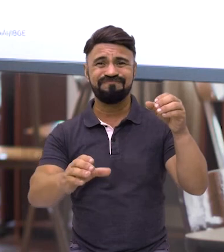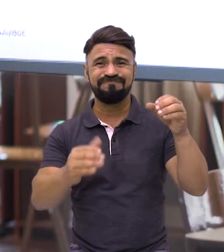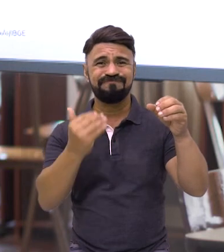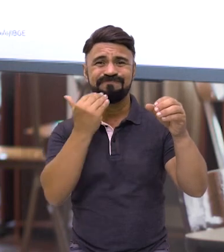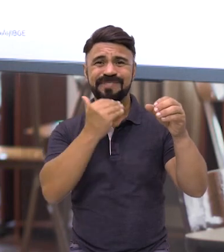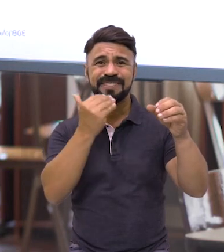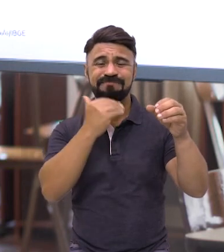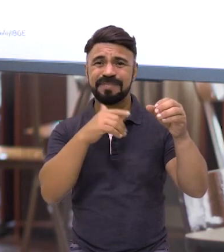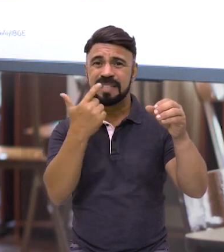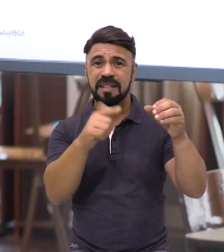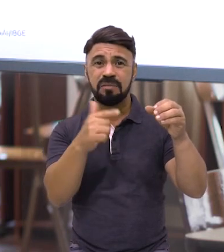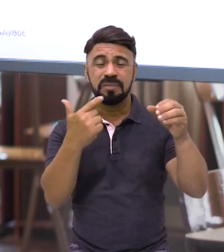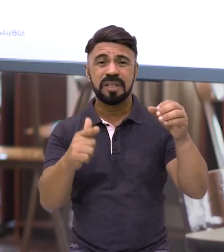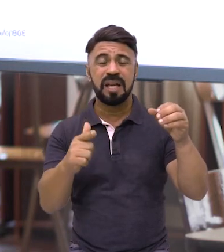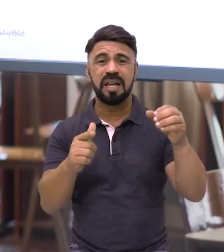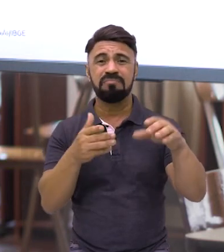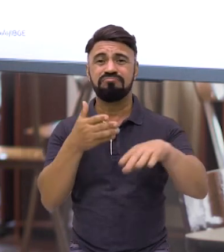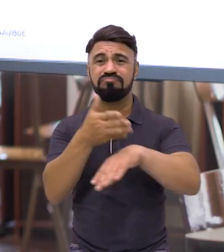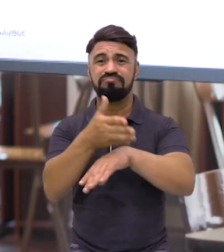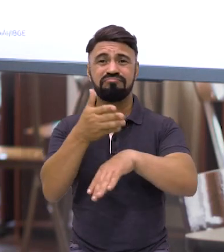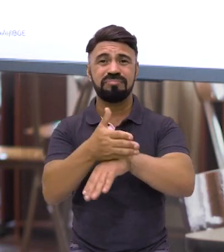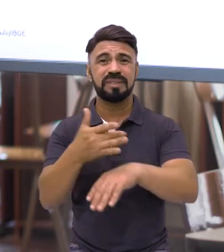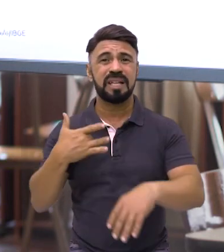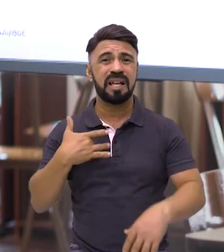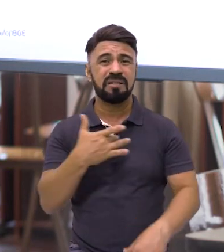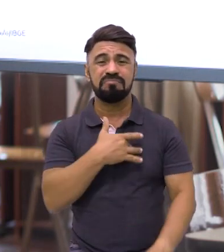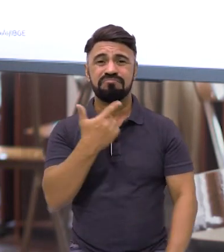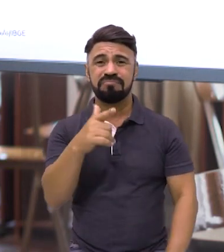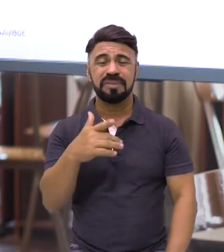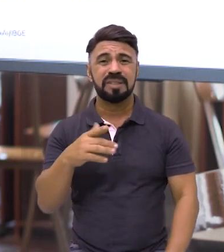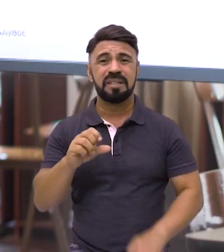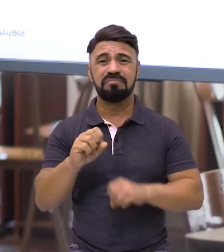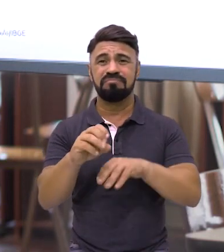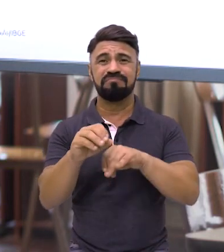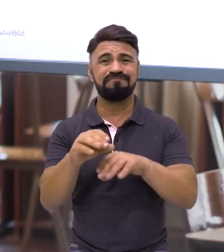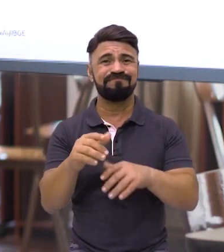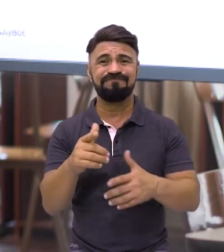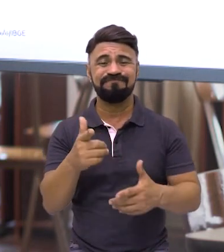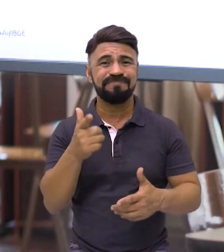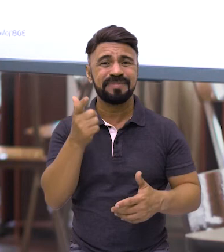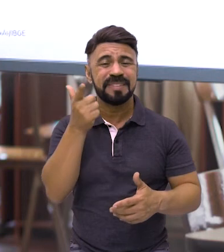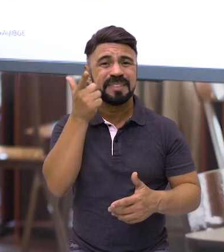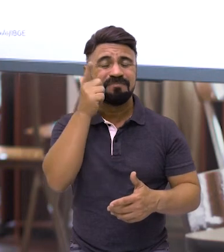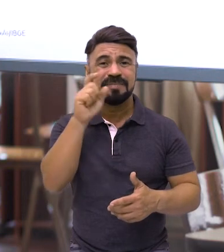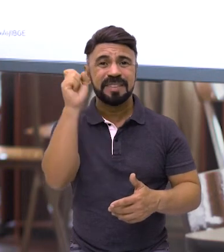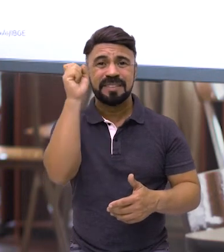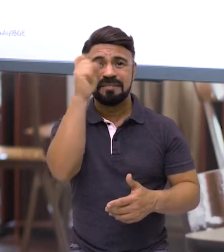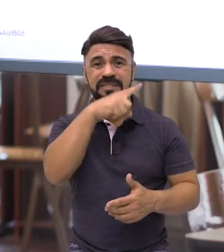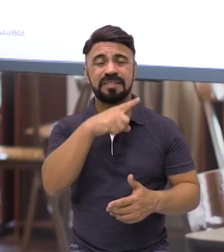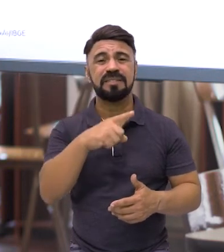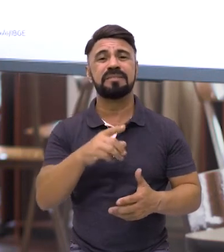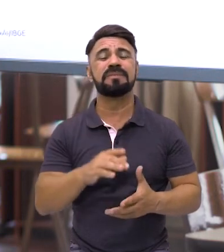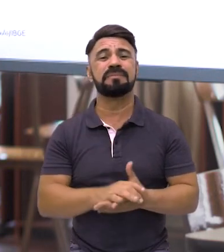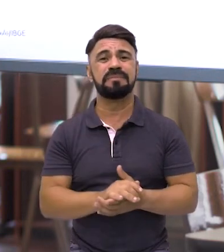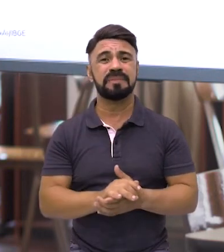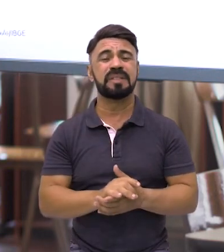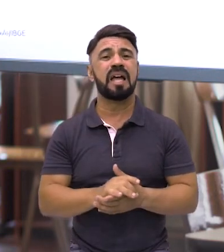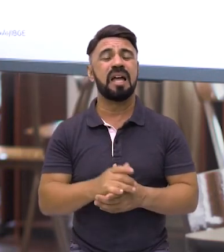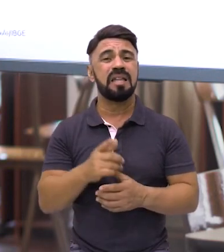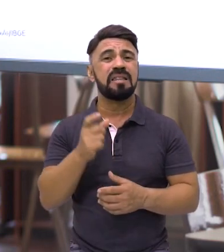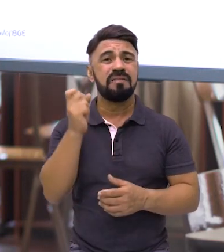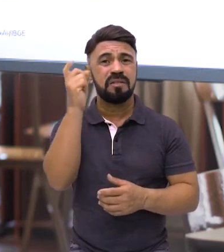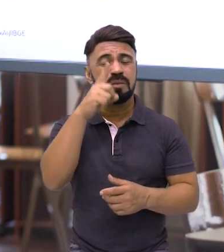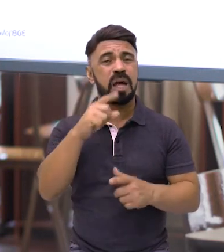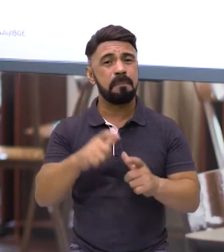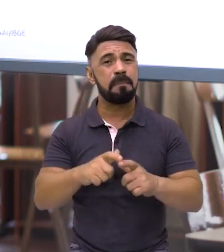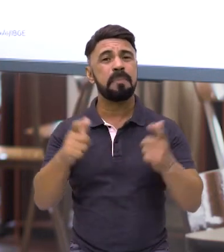acesso à saúde, à educação, as dificuldades, além de ser maiores,